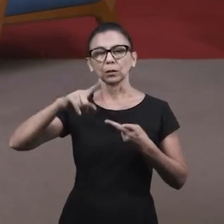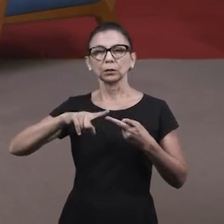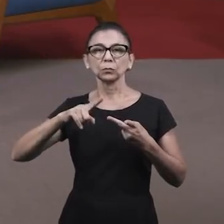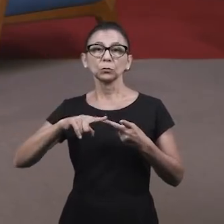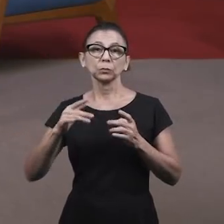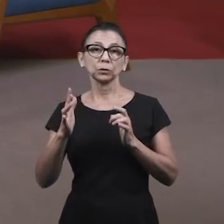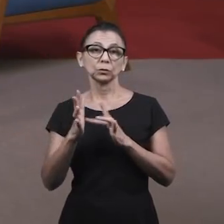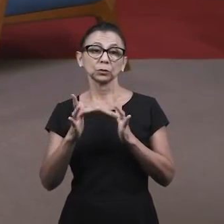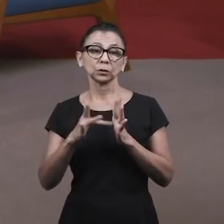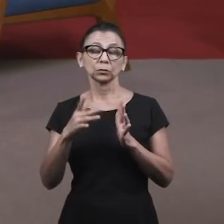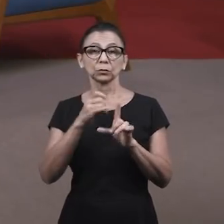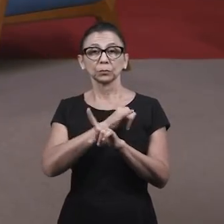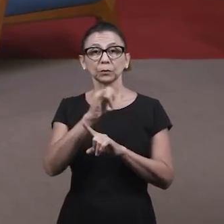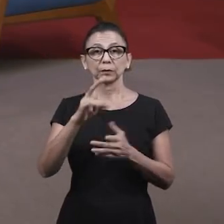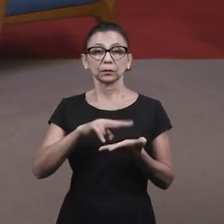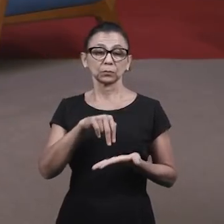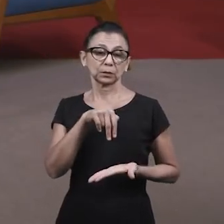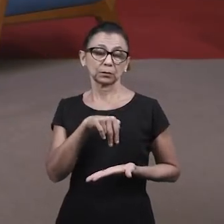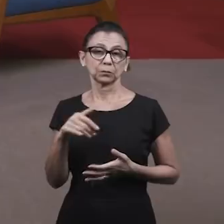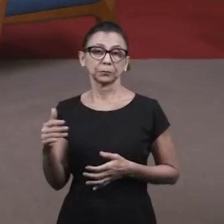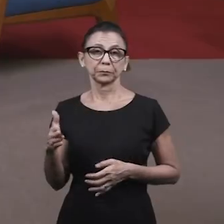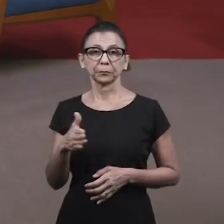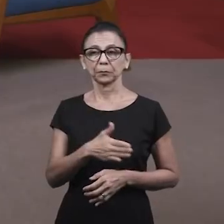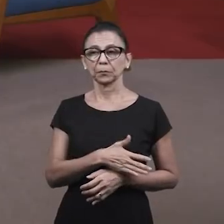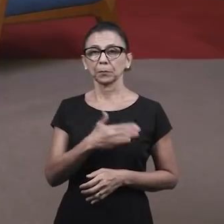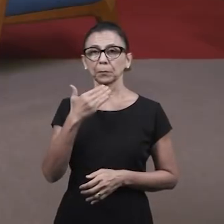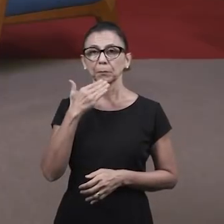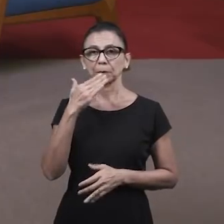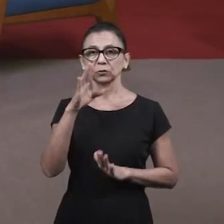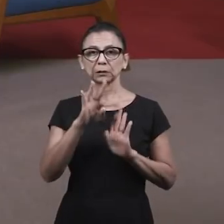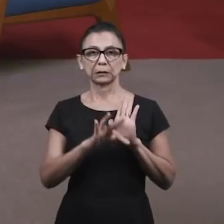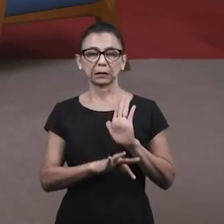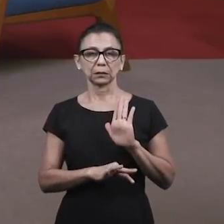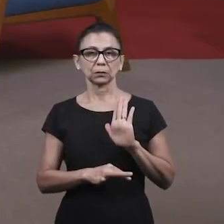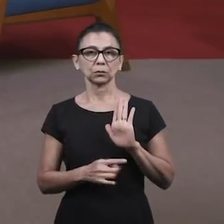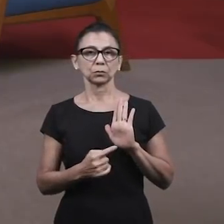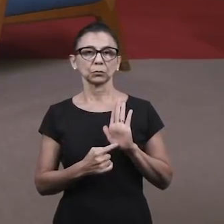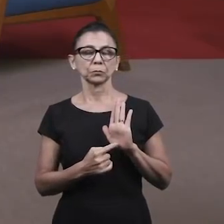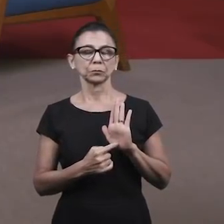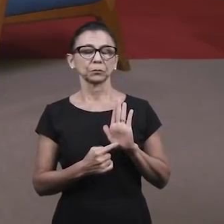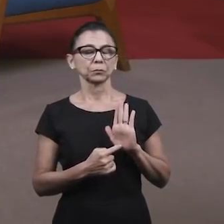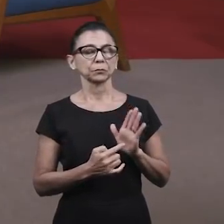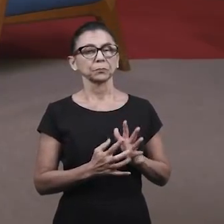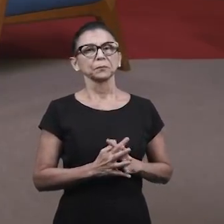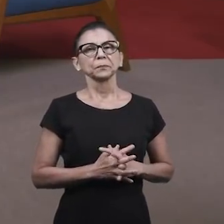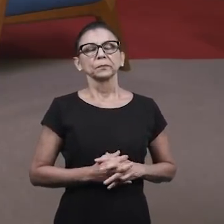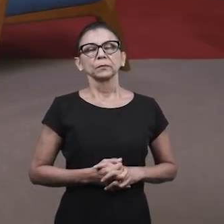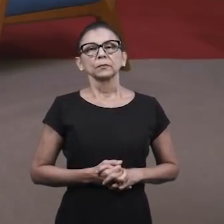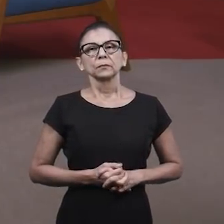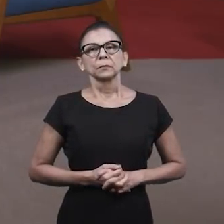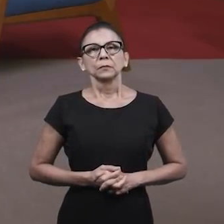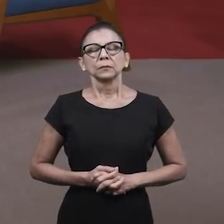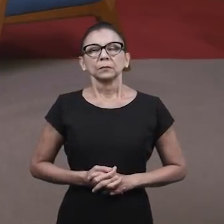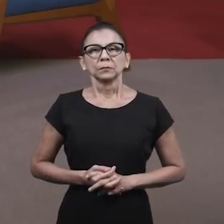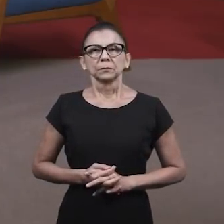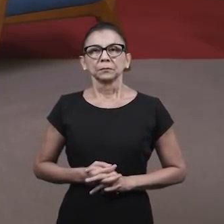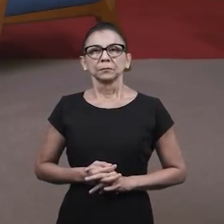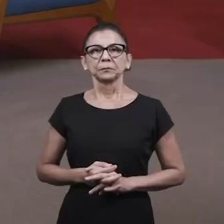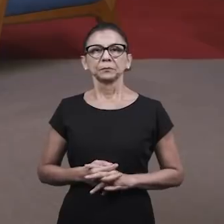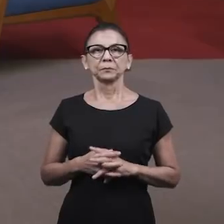no seu coração, está te chamando pelo nome como chamou a Maria. O mistério vai ser revelado. Porque é a mensagem que o Senhor revelou para o